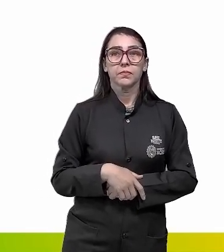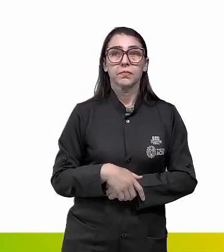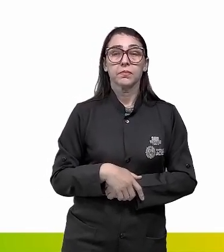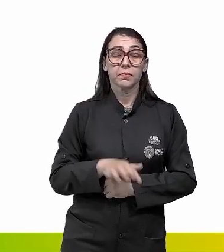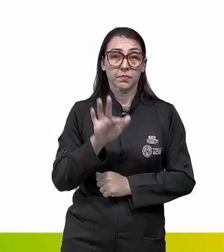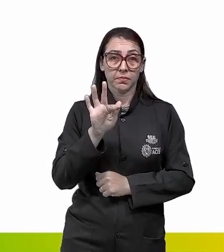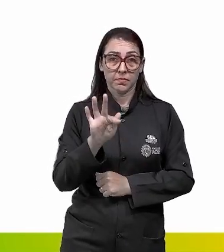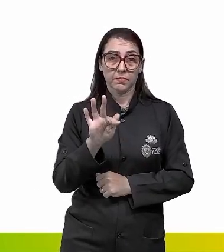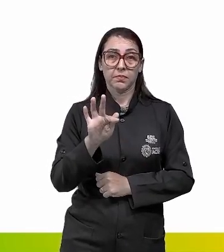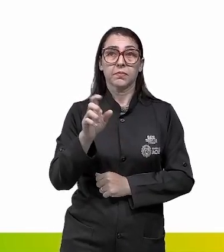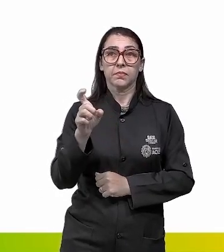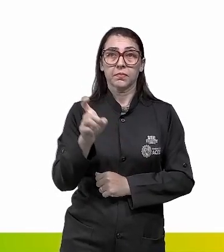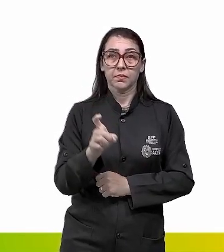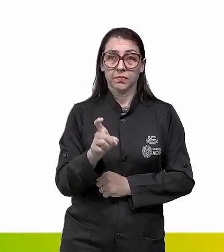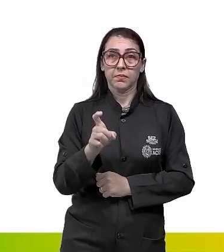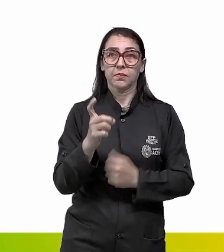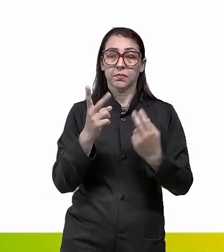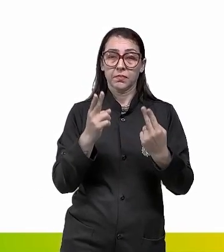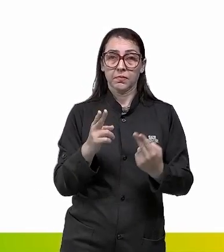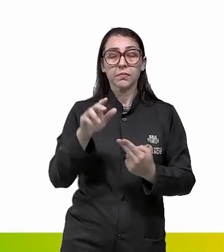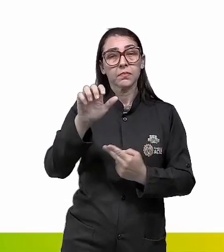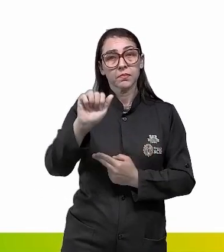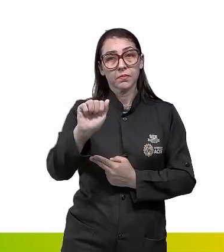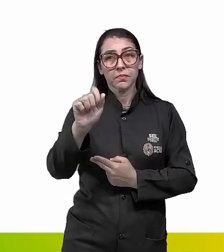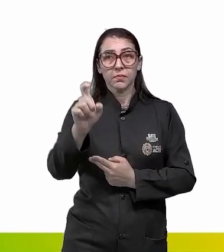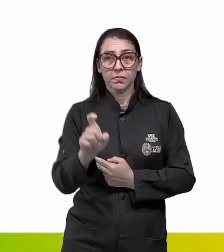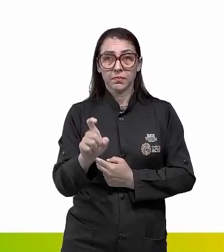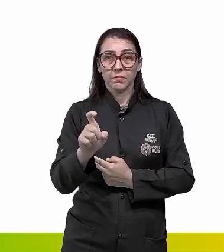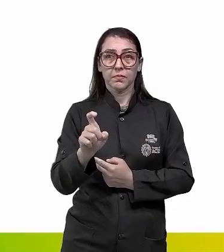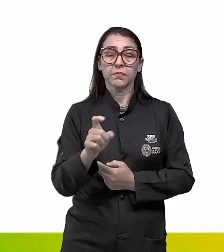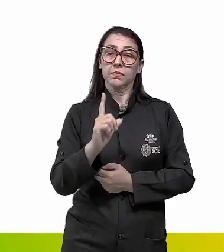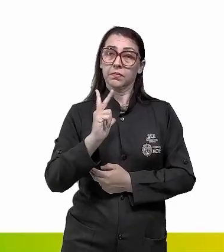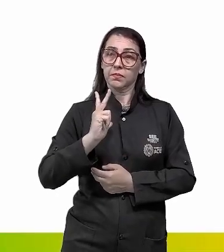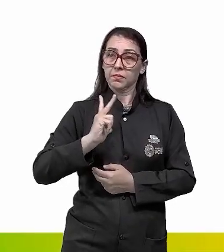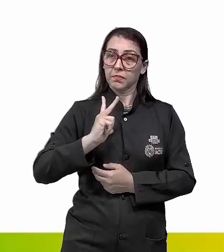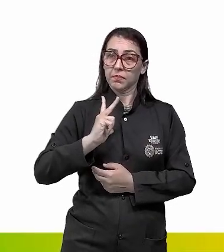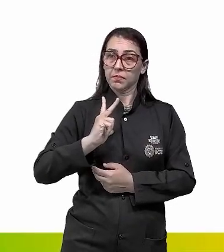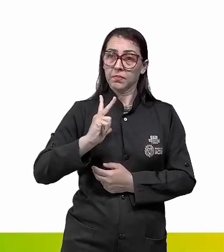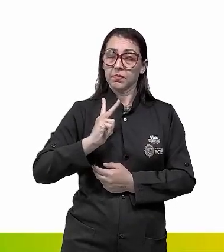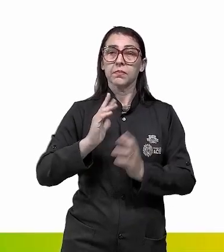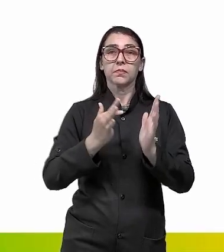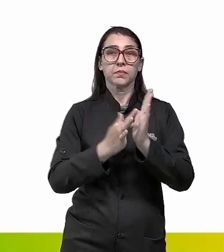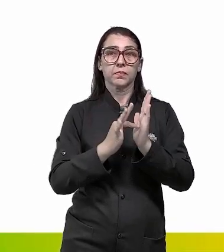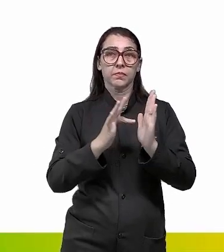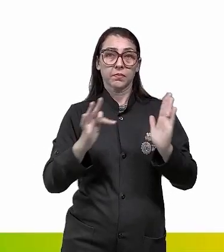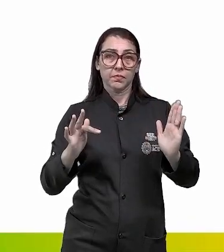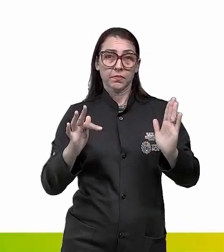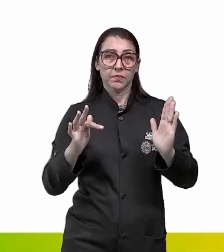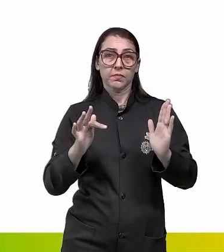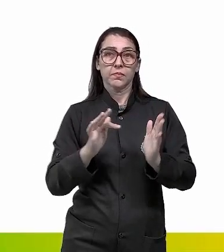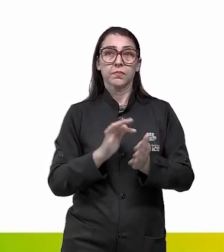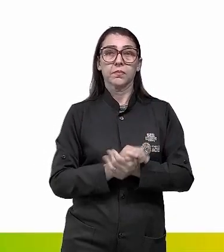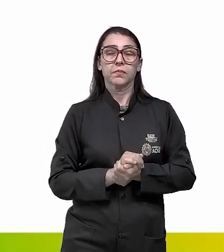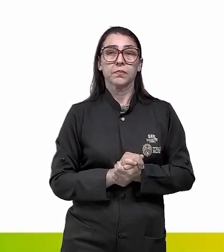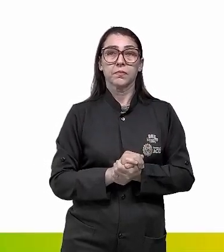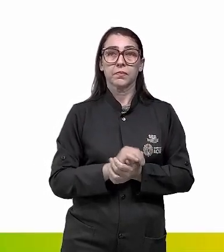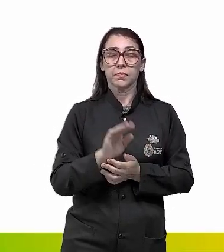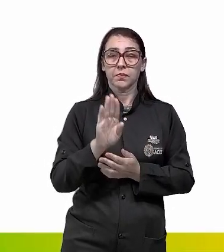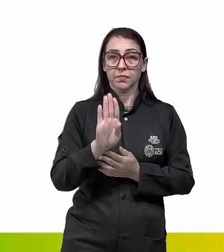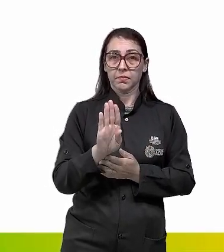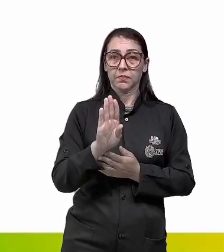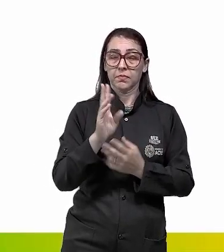expressão, ax, é um caso particular da função afim, quando b é